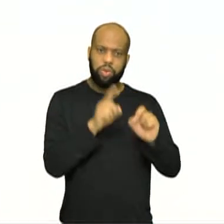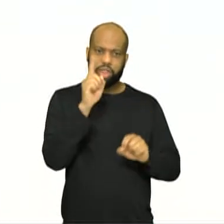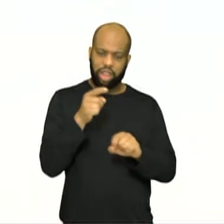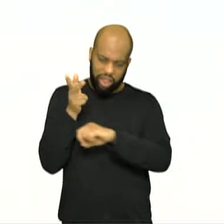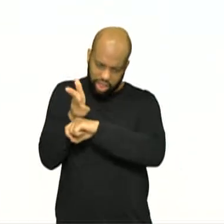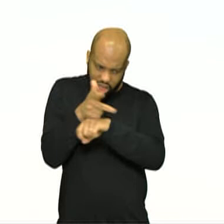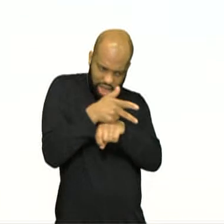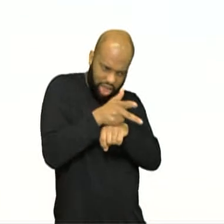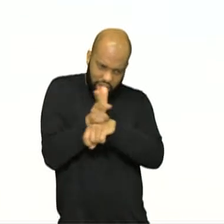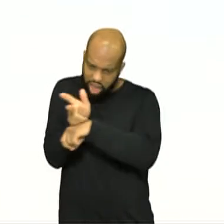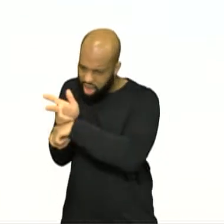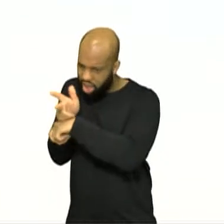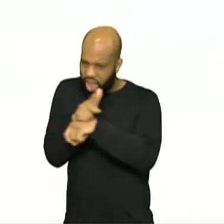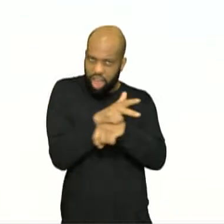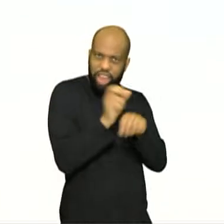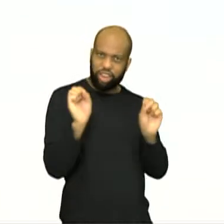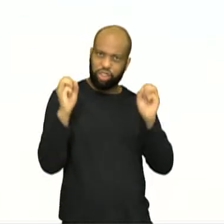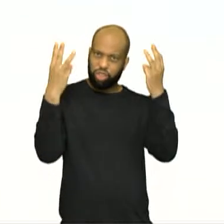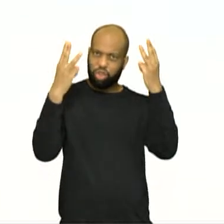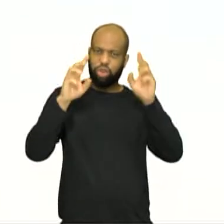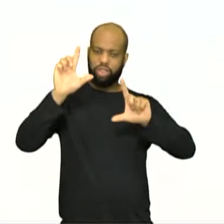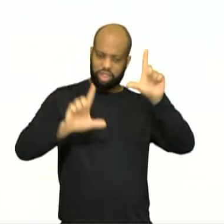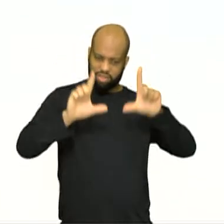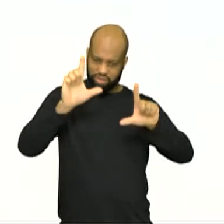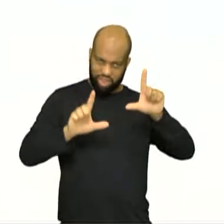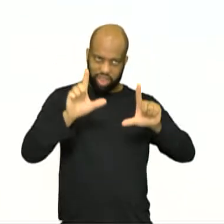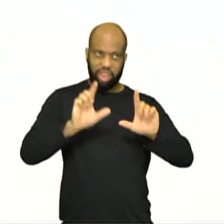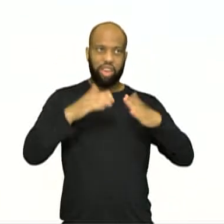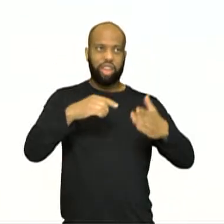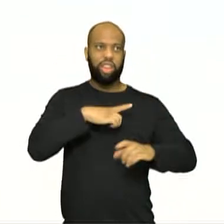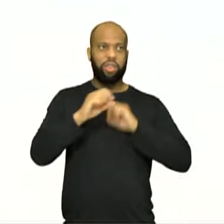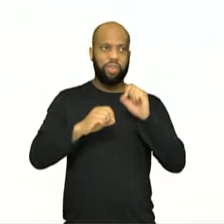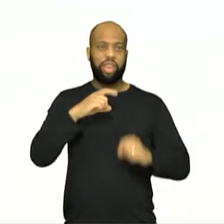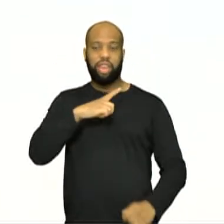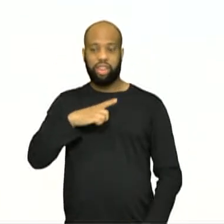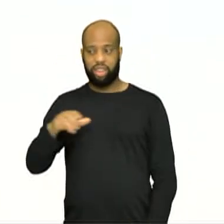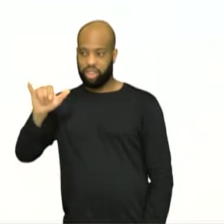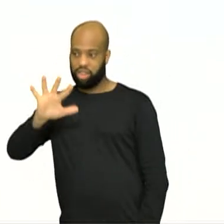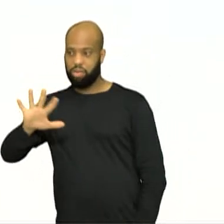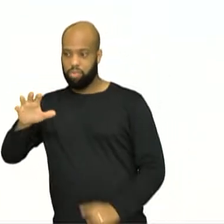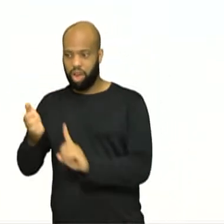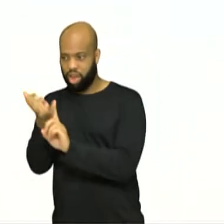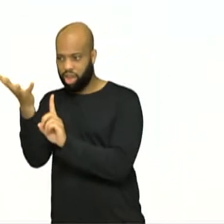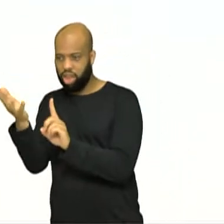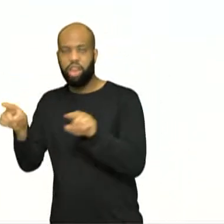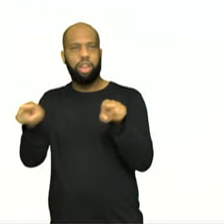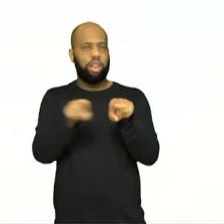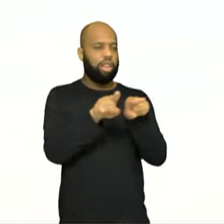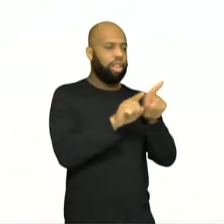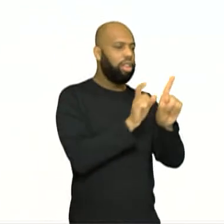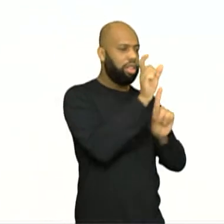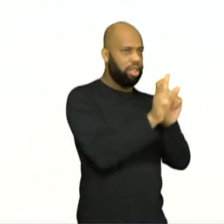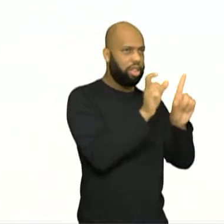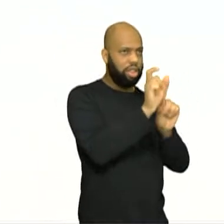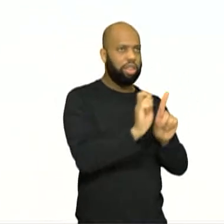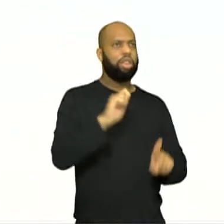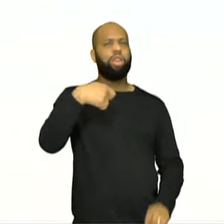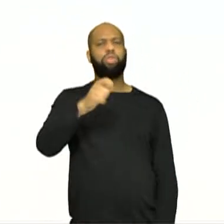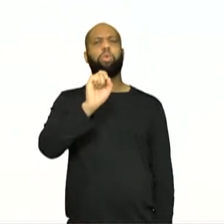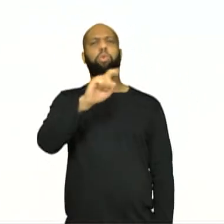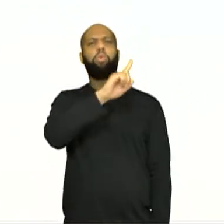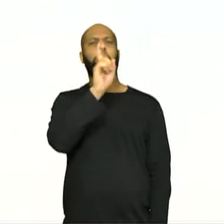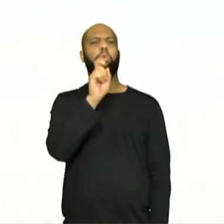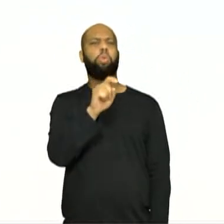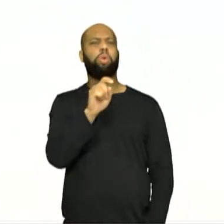que a imagem, ratinhos, né, complementa a linguagem verbal e não verbal, elas se complementam. Sobre o que será que